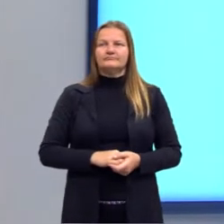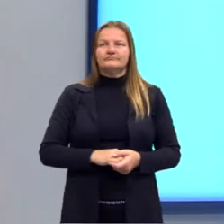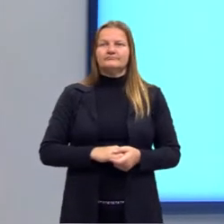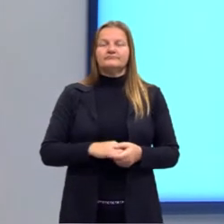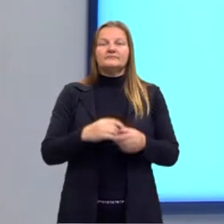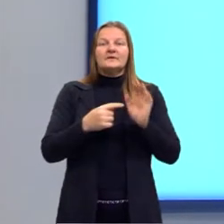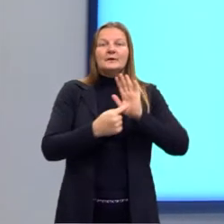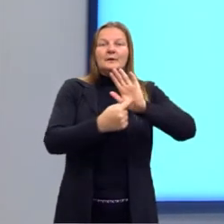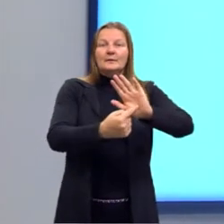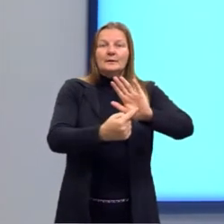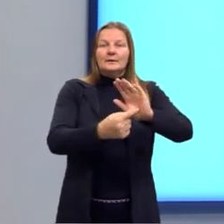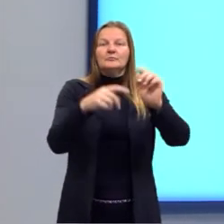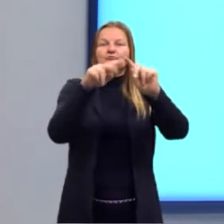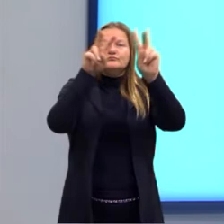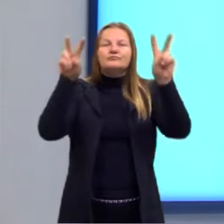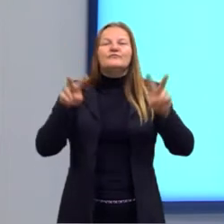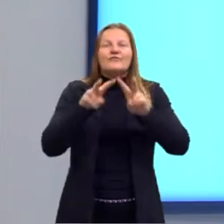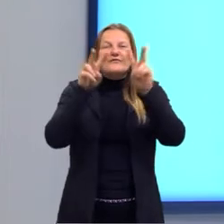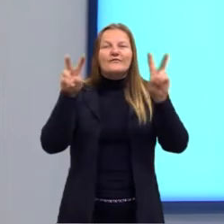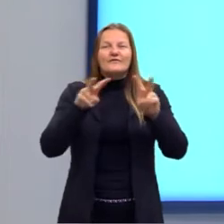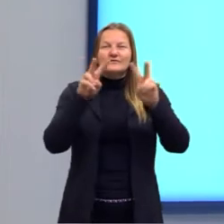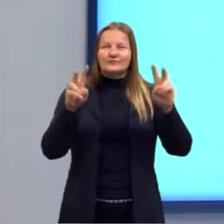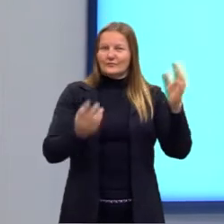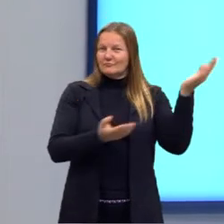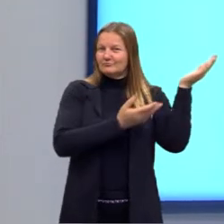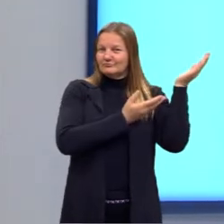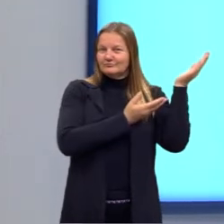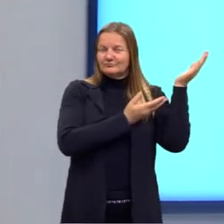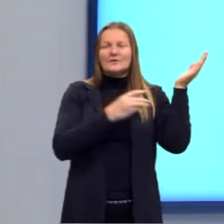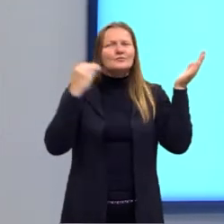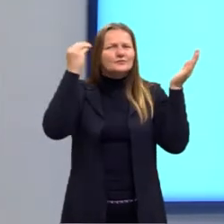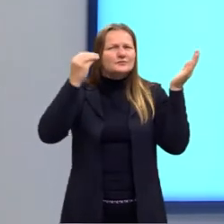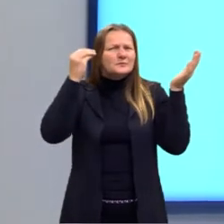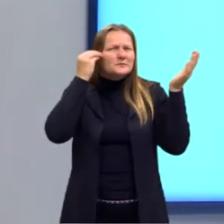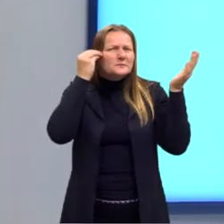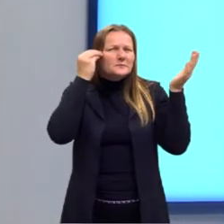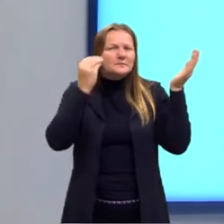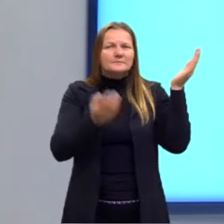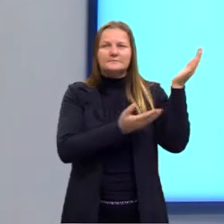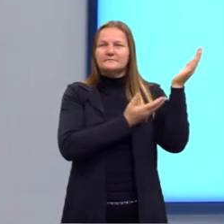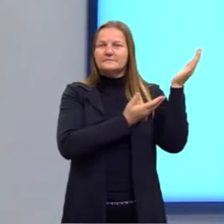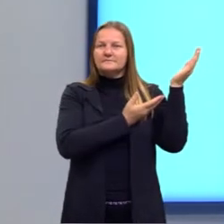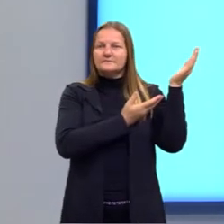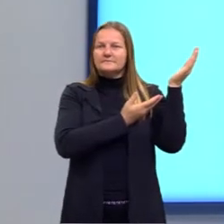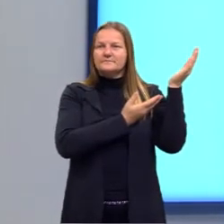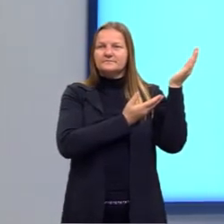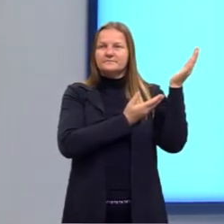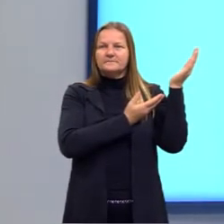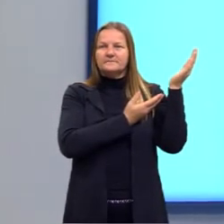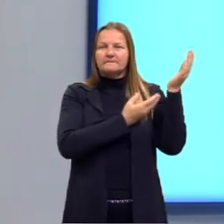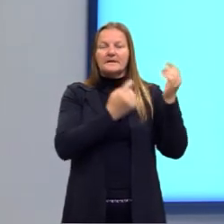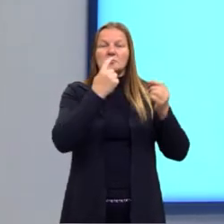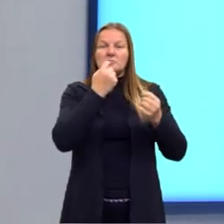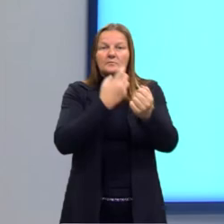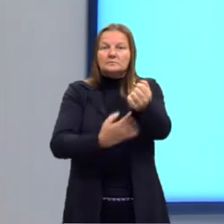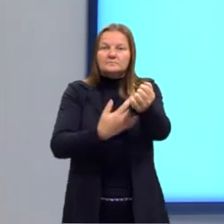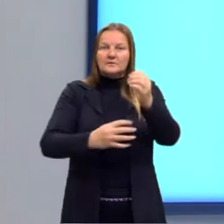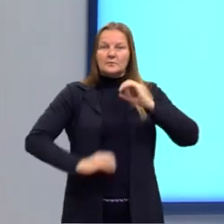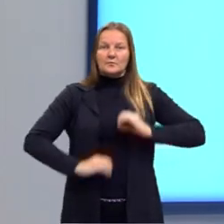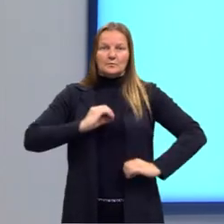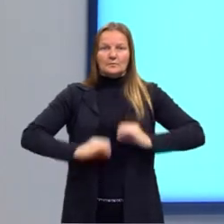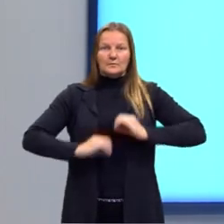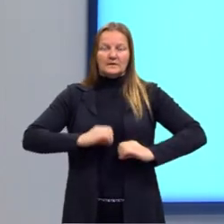aqui um exemplificação Então desse experimento né então pegaram ali as hemácias do macaco